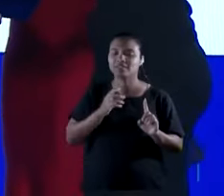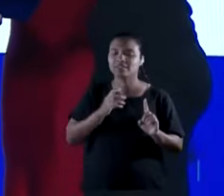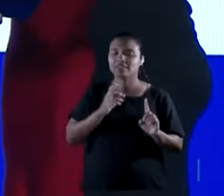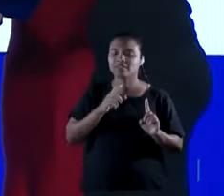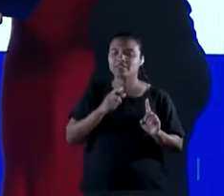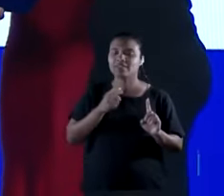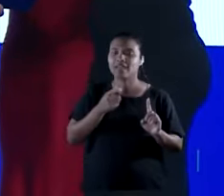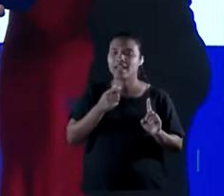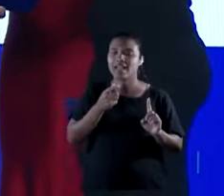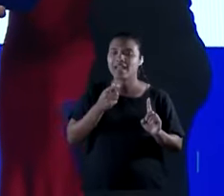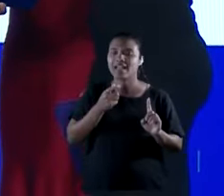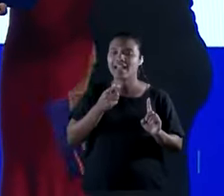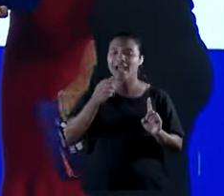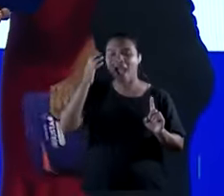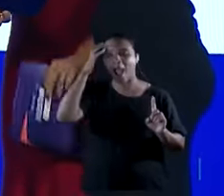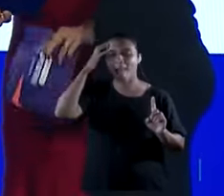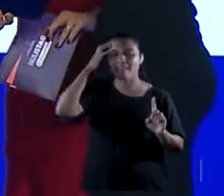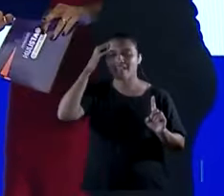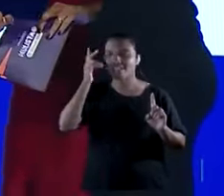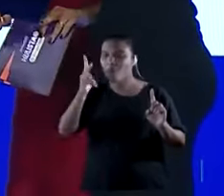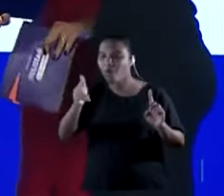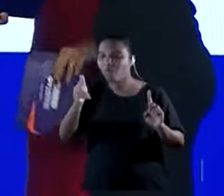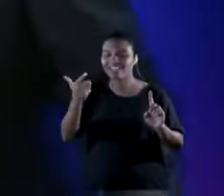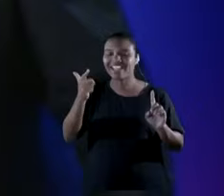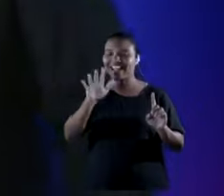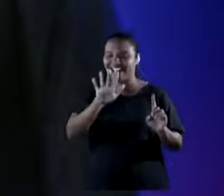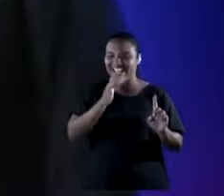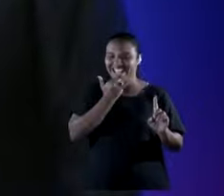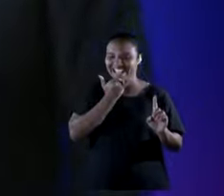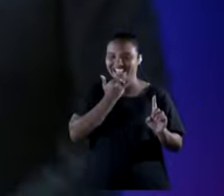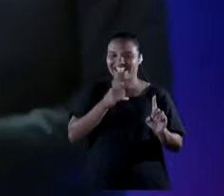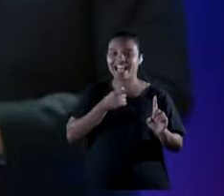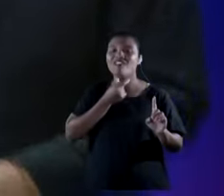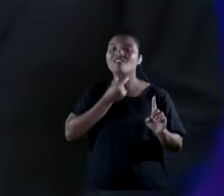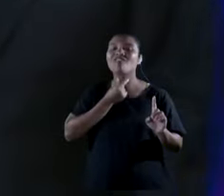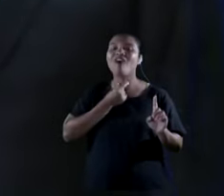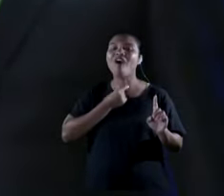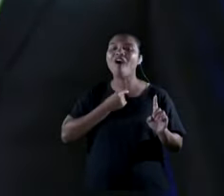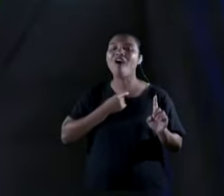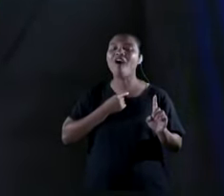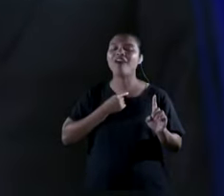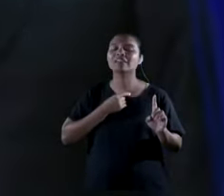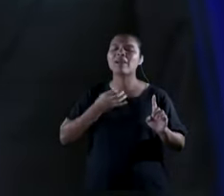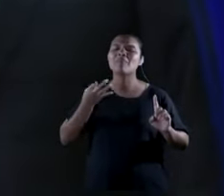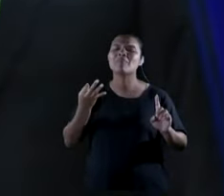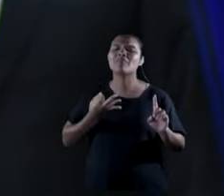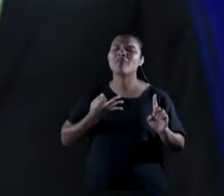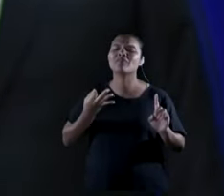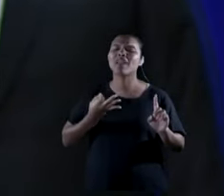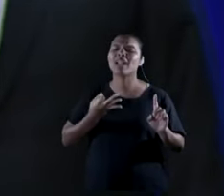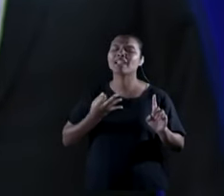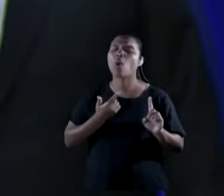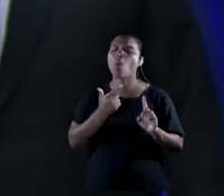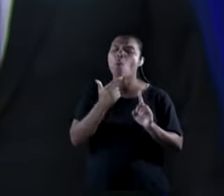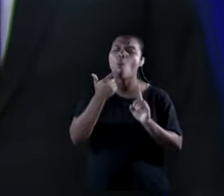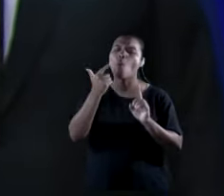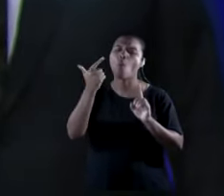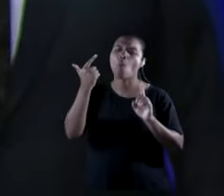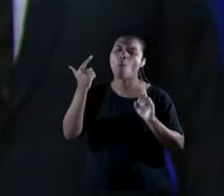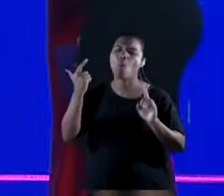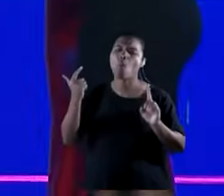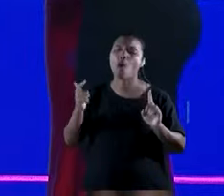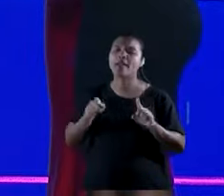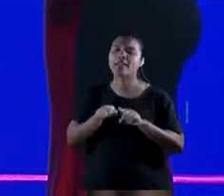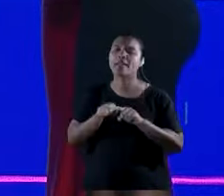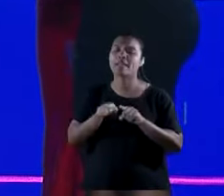inconfundível cabeça não tem. Sua inconfundível voz e... Inigualável memória. Inigualável memória, caber